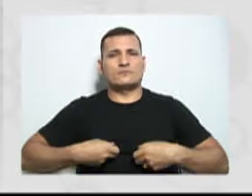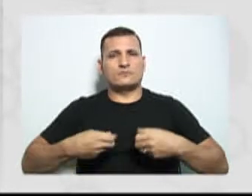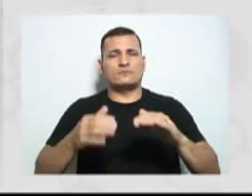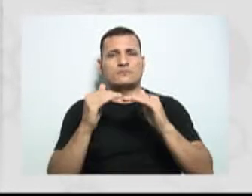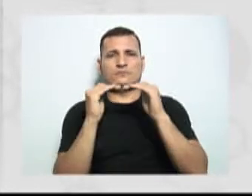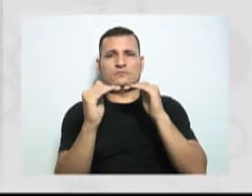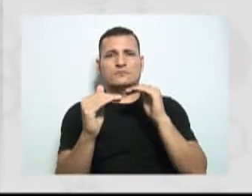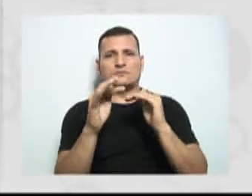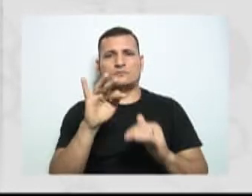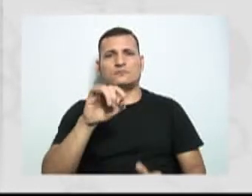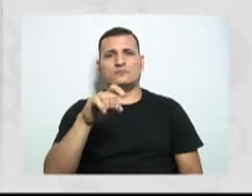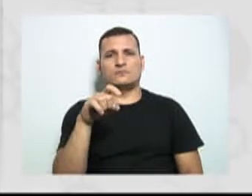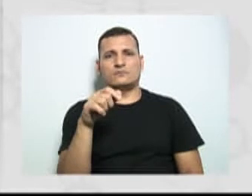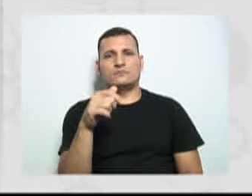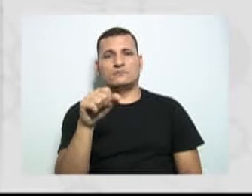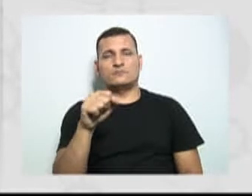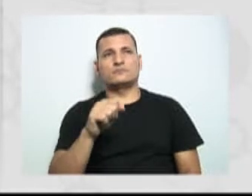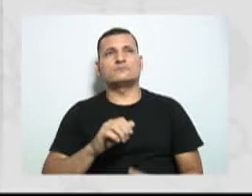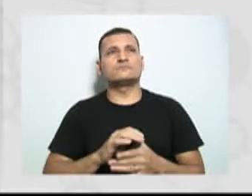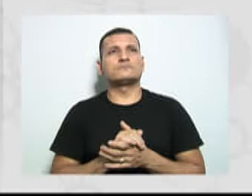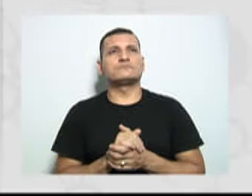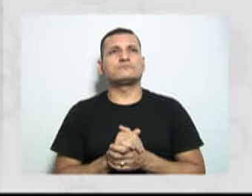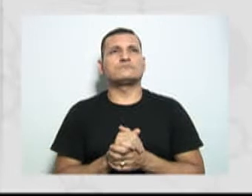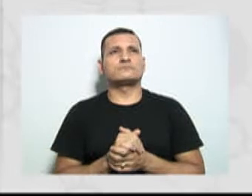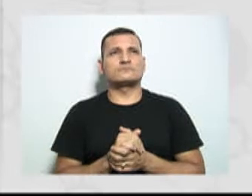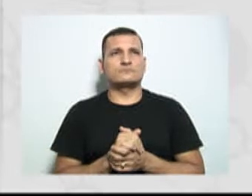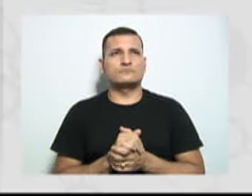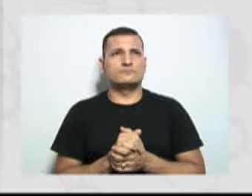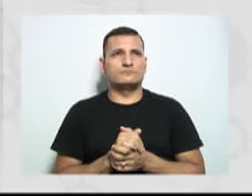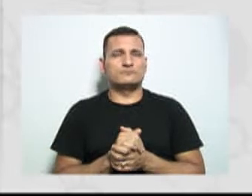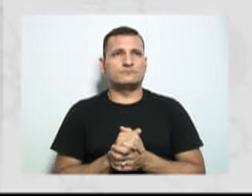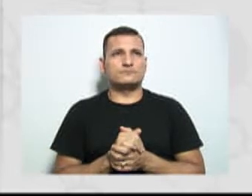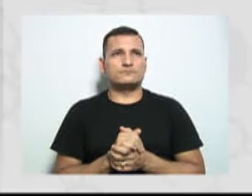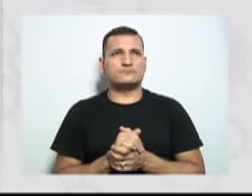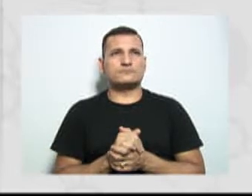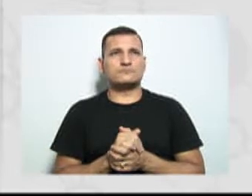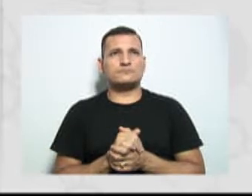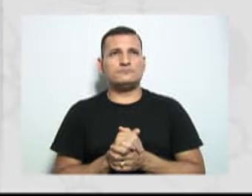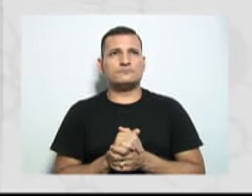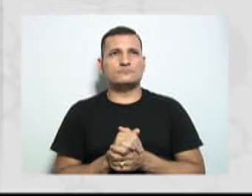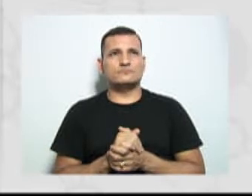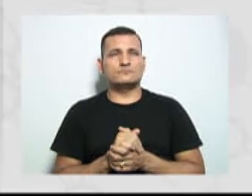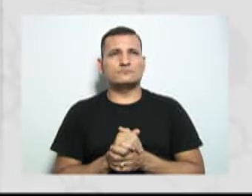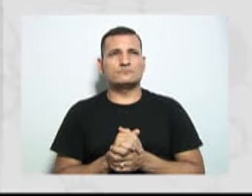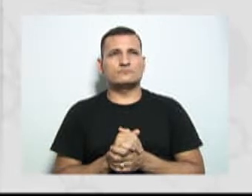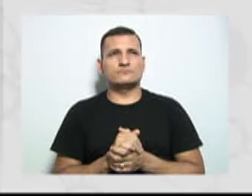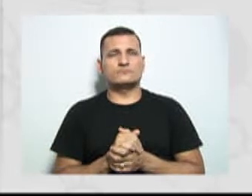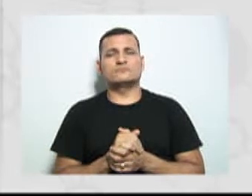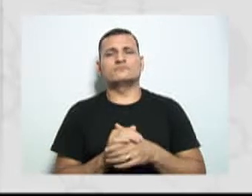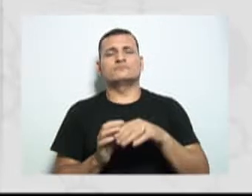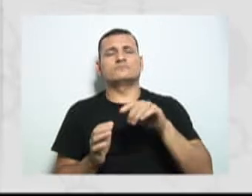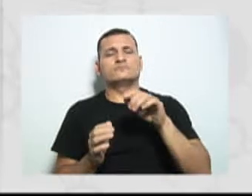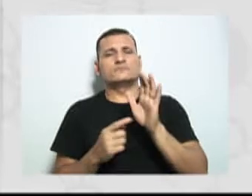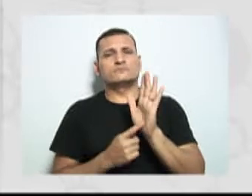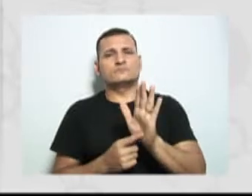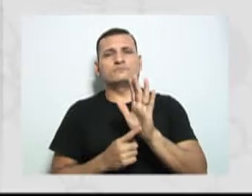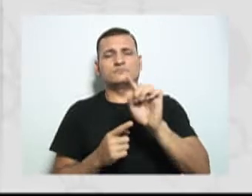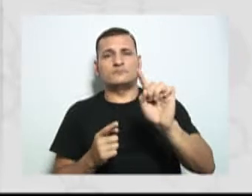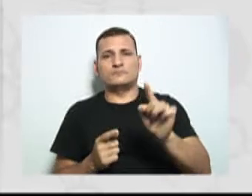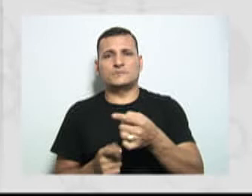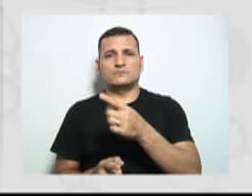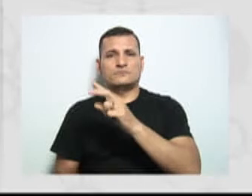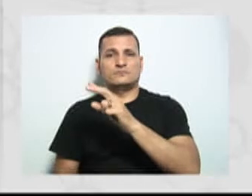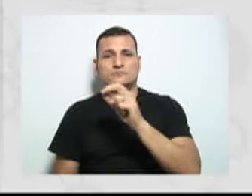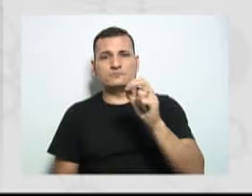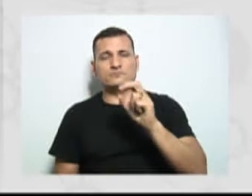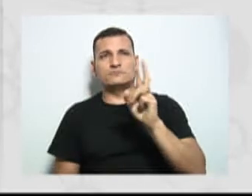fixas, certo? E temos mais, apresentou o quê? R$1.500 de